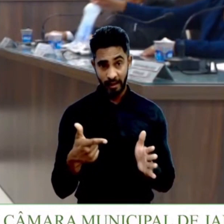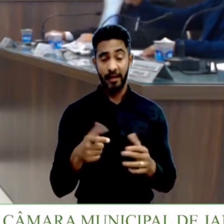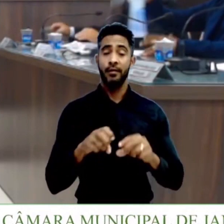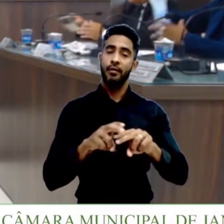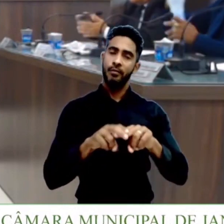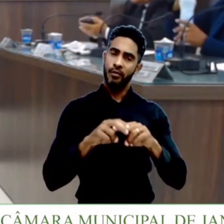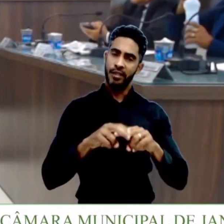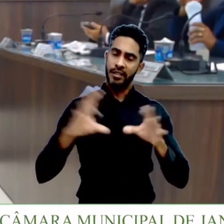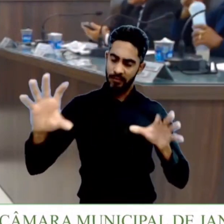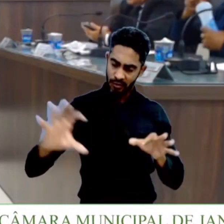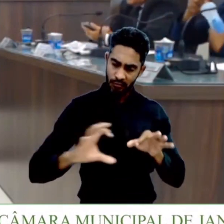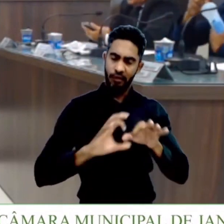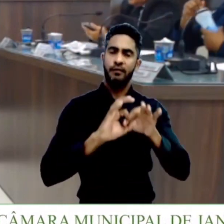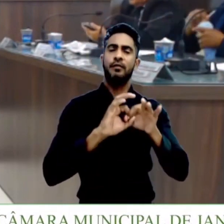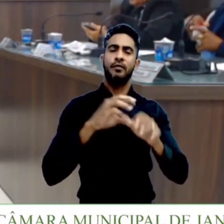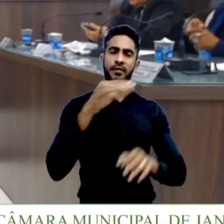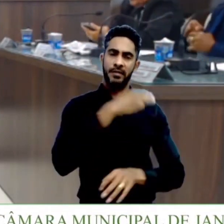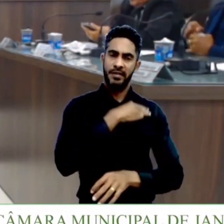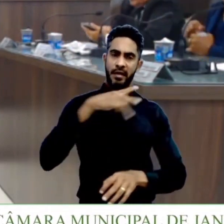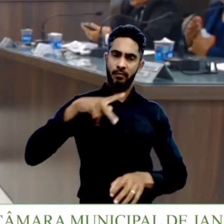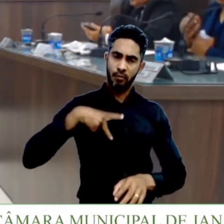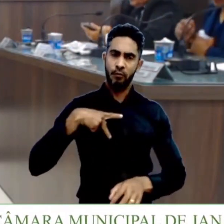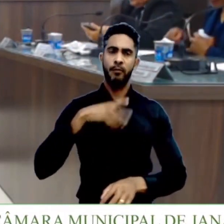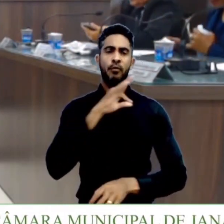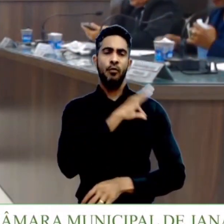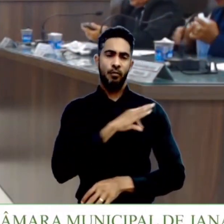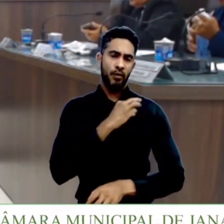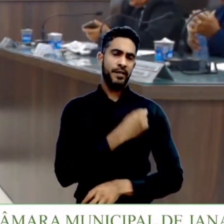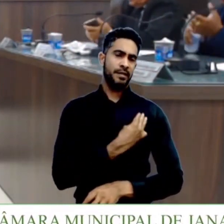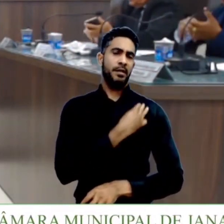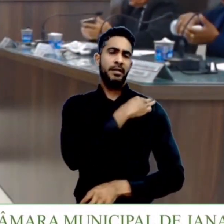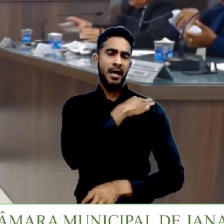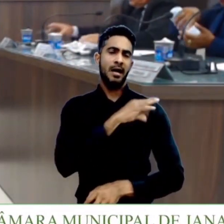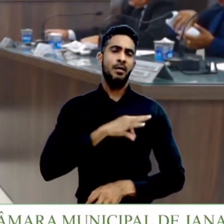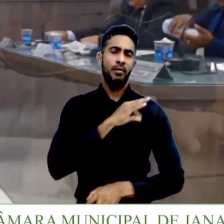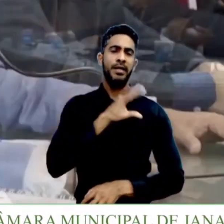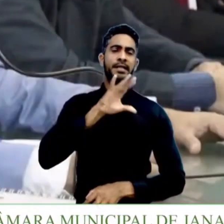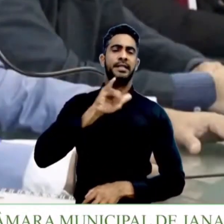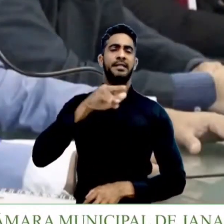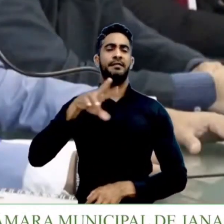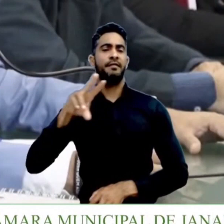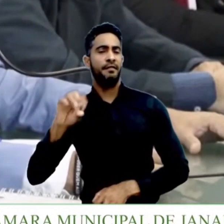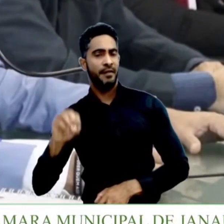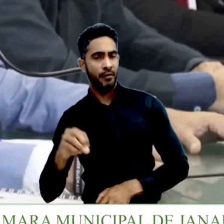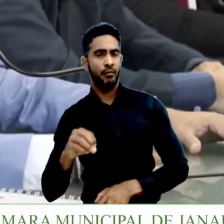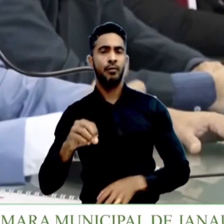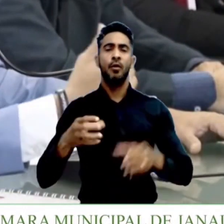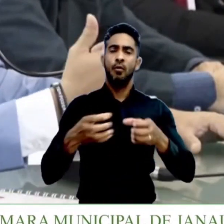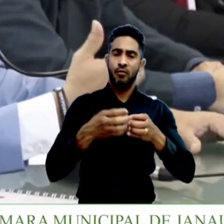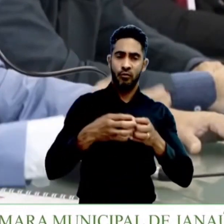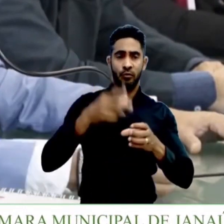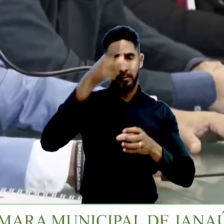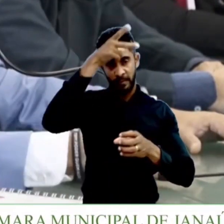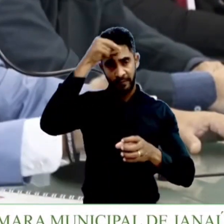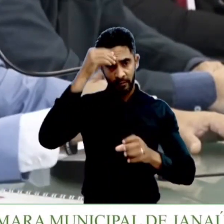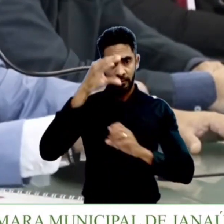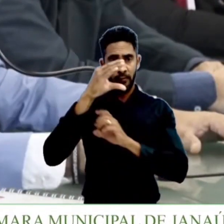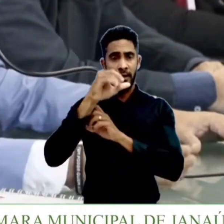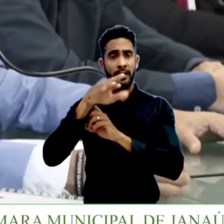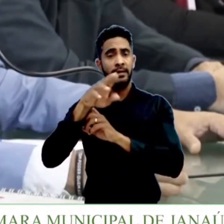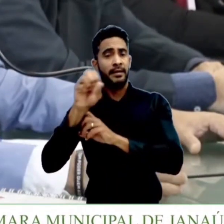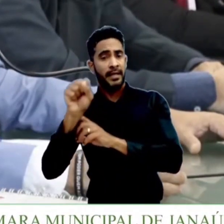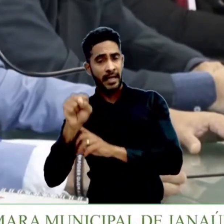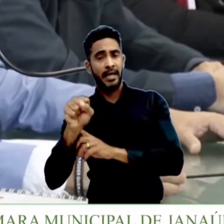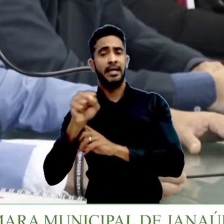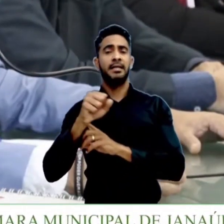temos que unir forças, Ministério Público, Polícia Militar, Polícia Civil e os órgãos da Prefeitura, né, como o CRAS, como